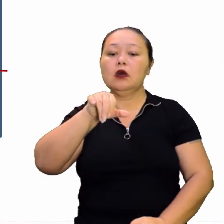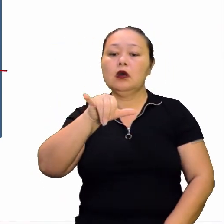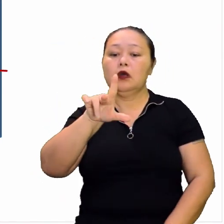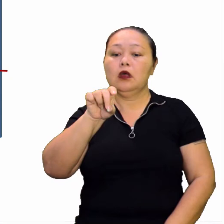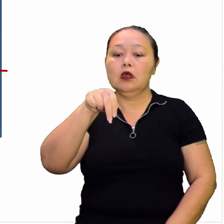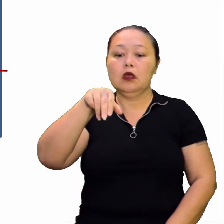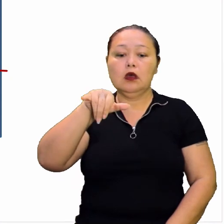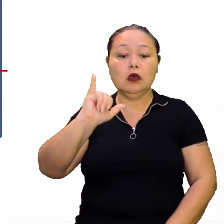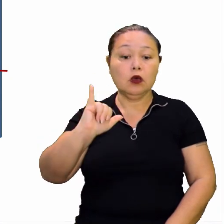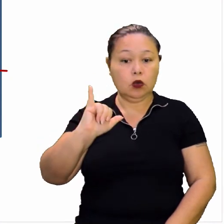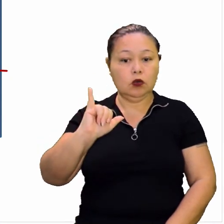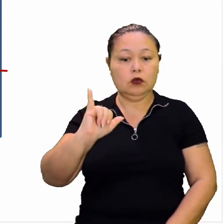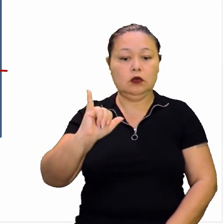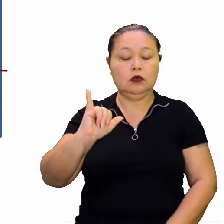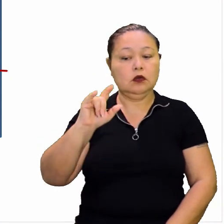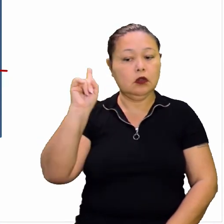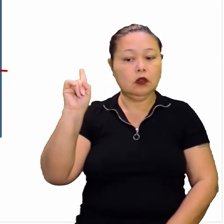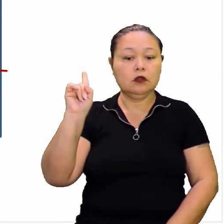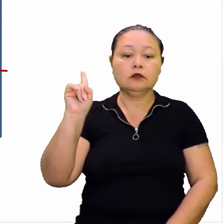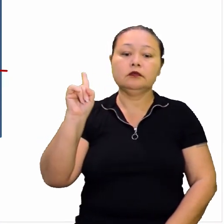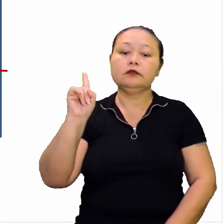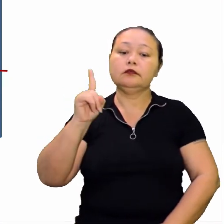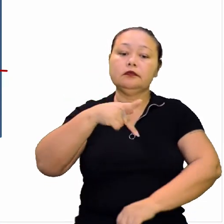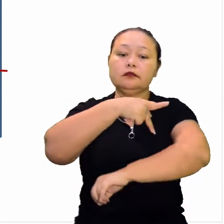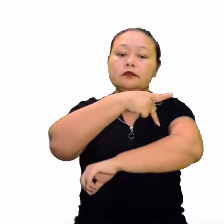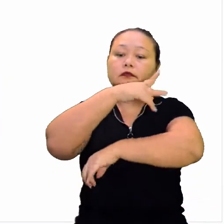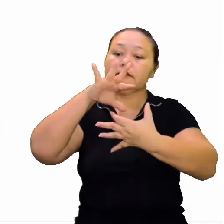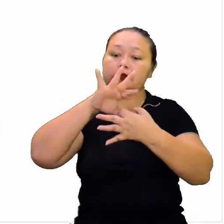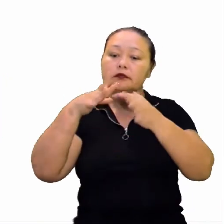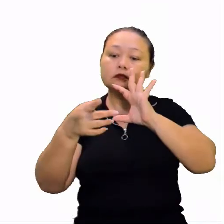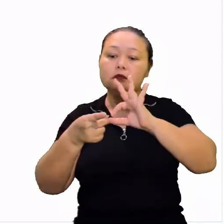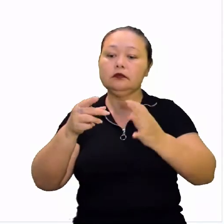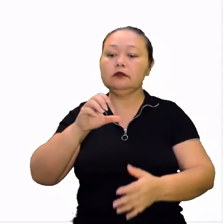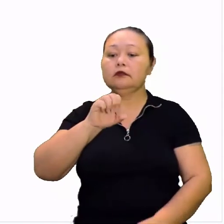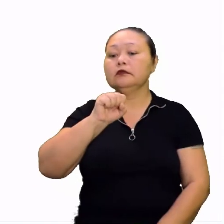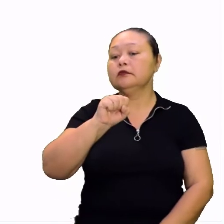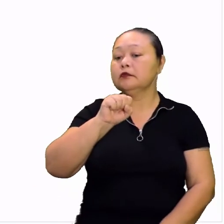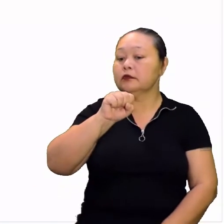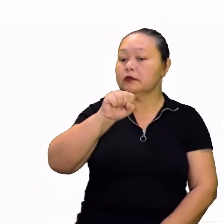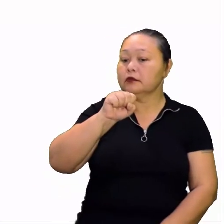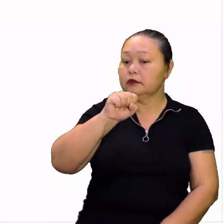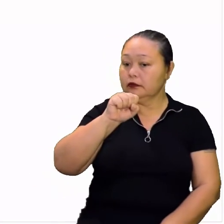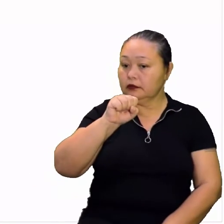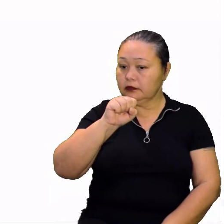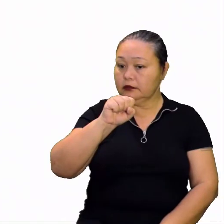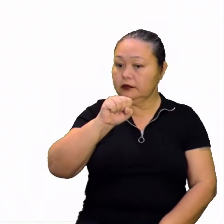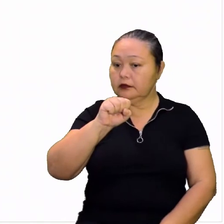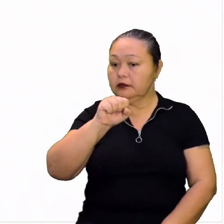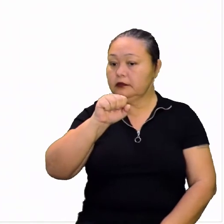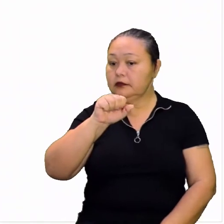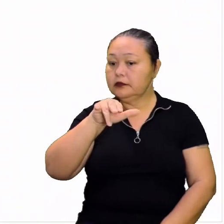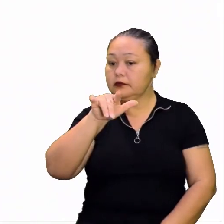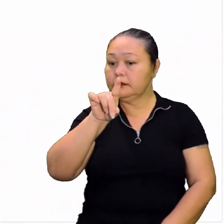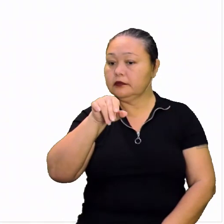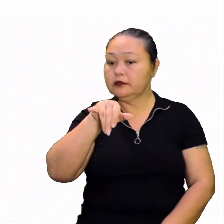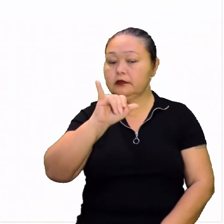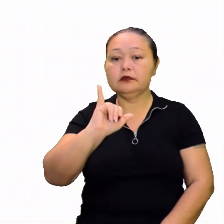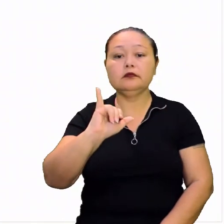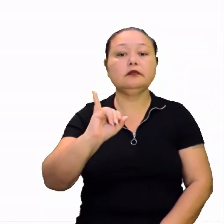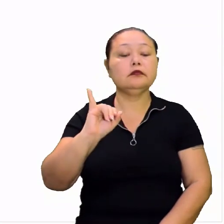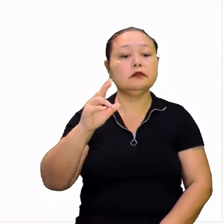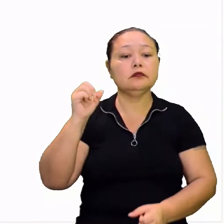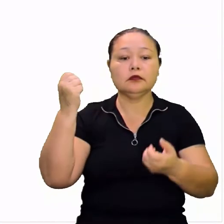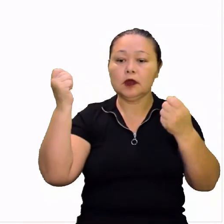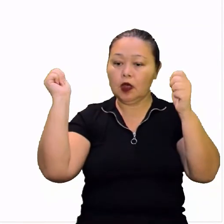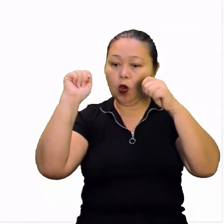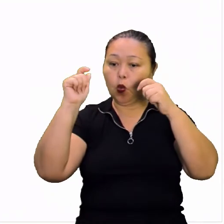esse monumento se encontra no Parque Olímpico da Austrália. É escultura em relevo de tijolo